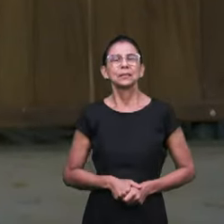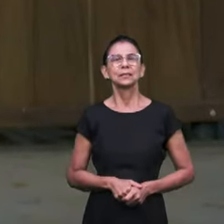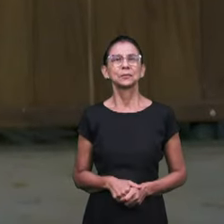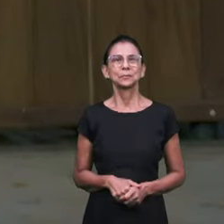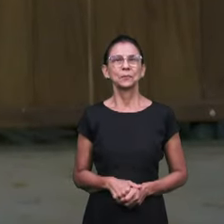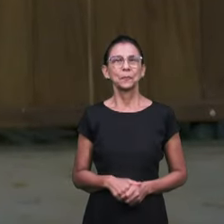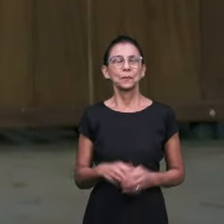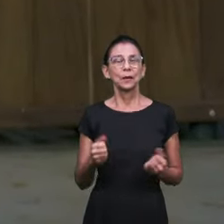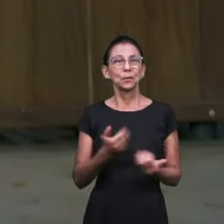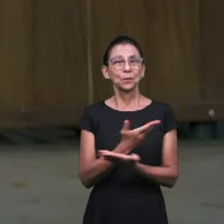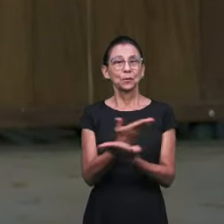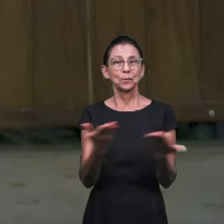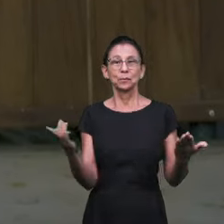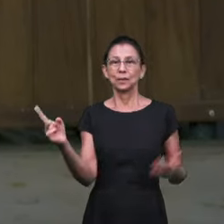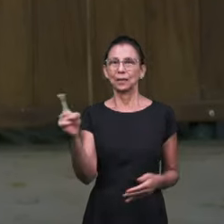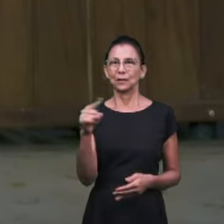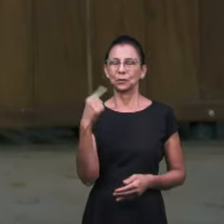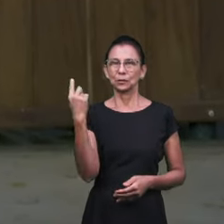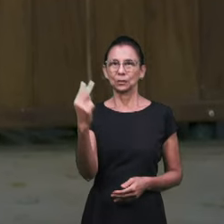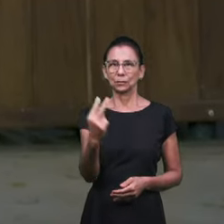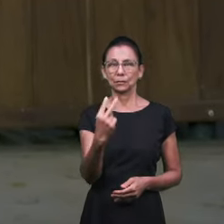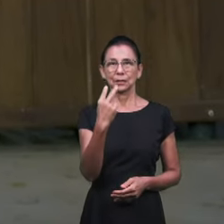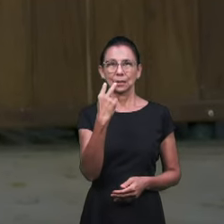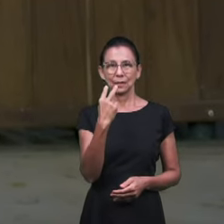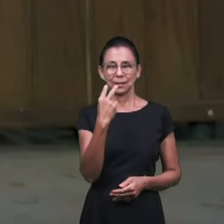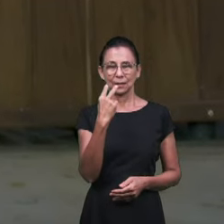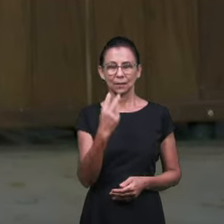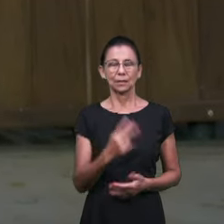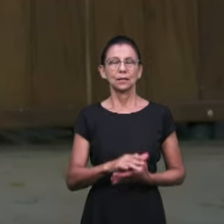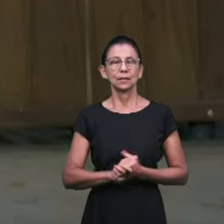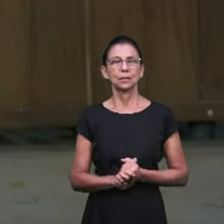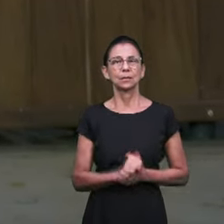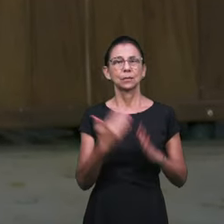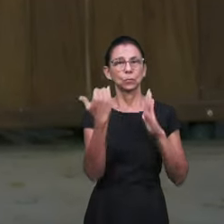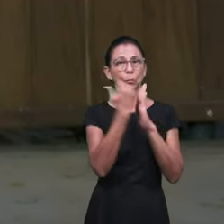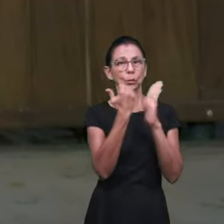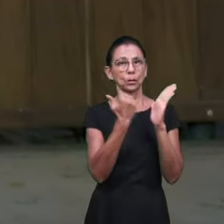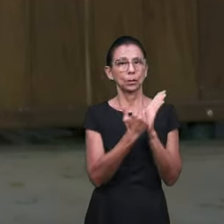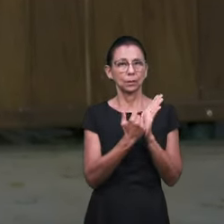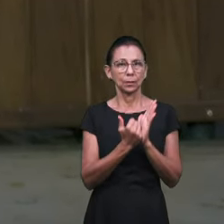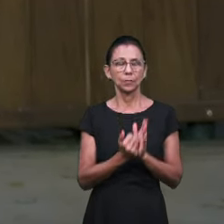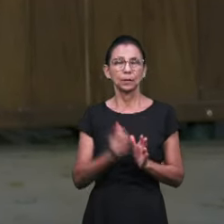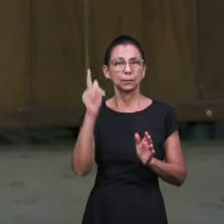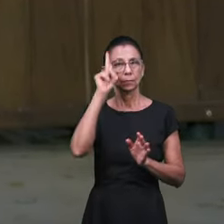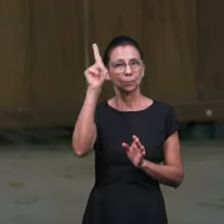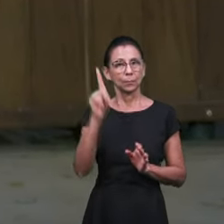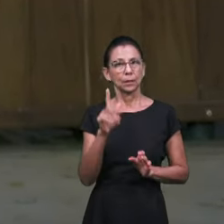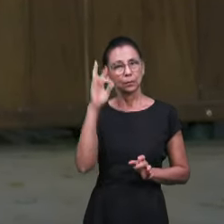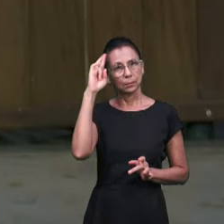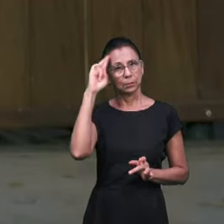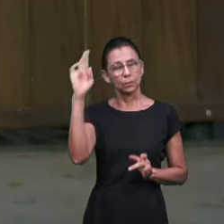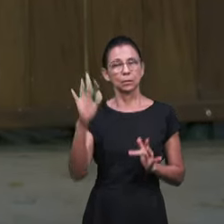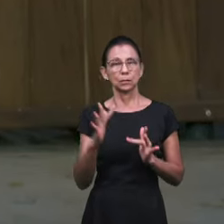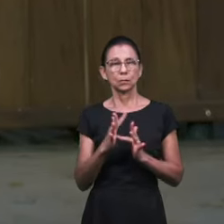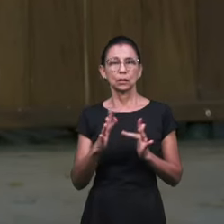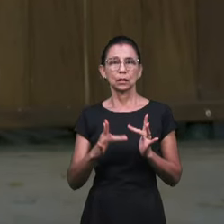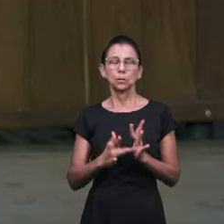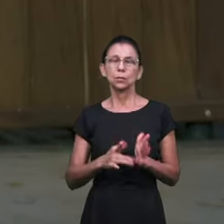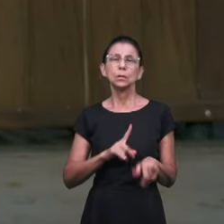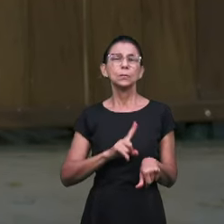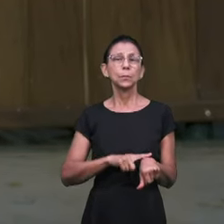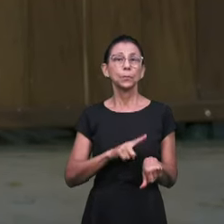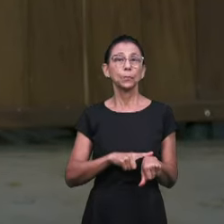Eu saúdo a todos os que nos assistem e assistem a nossa programação de hoje com a paz do Senhor Jesus. Nós estamos iniciando hoje